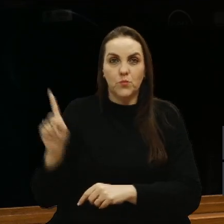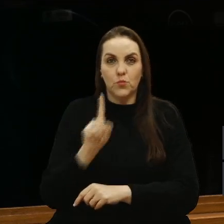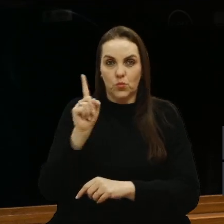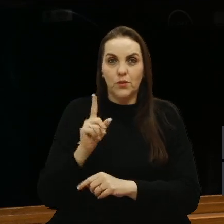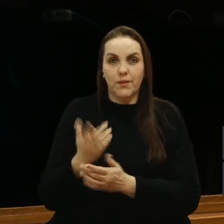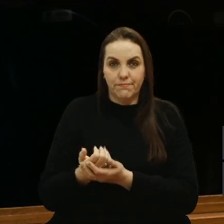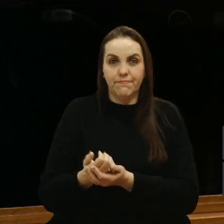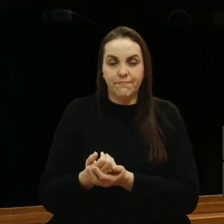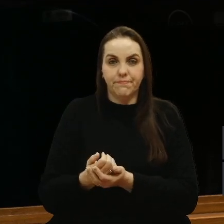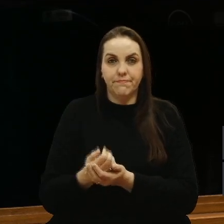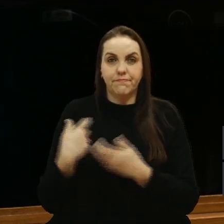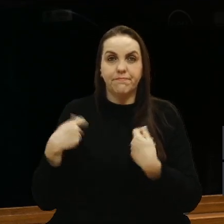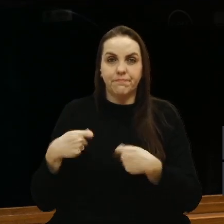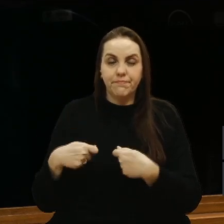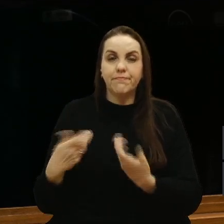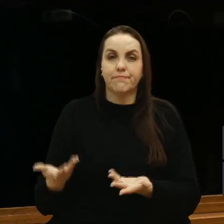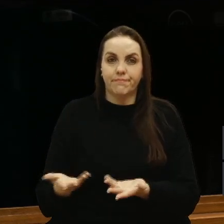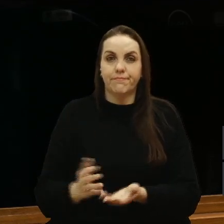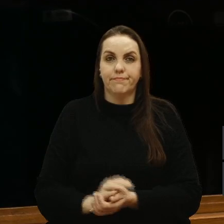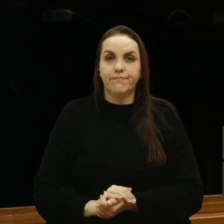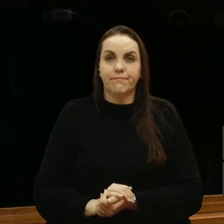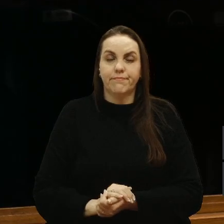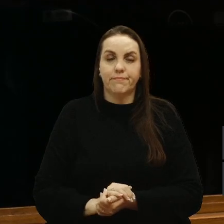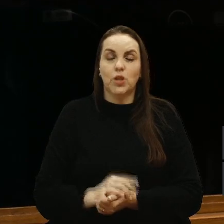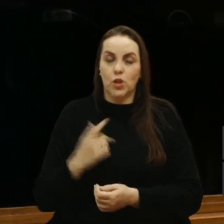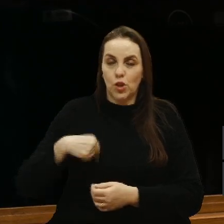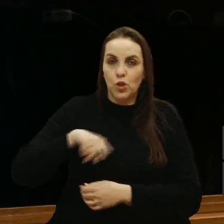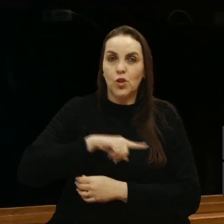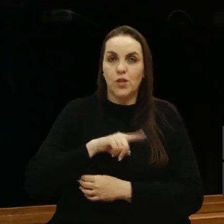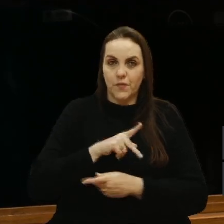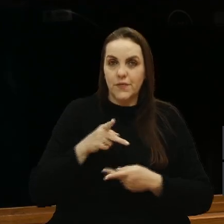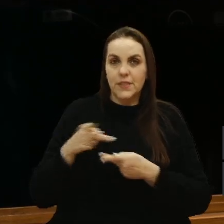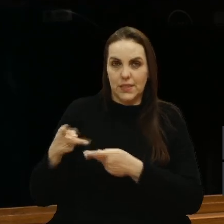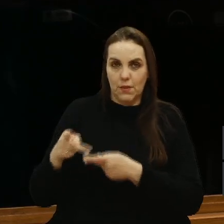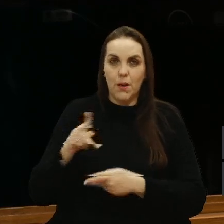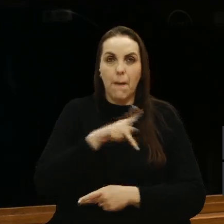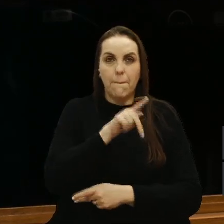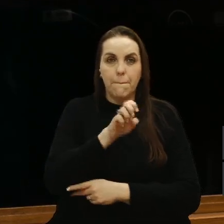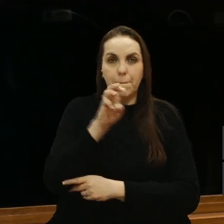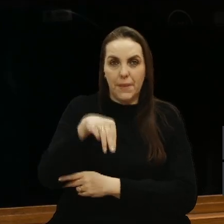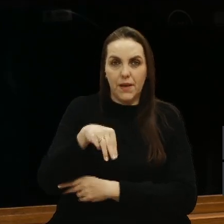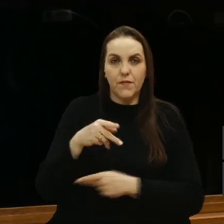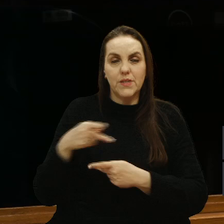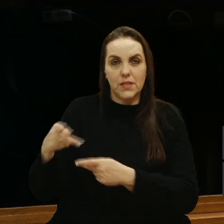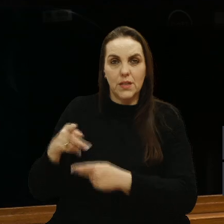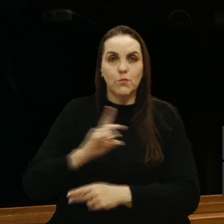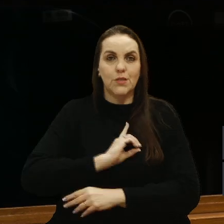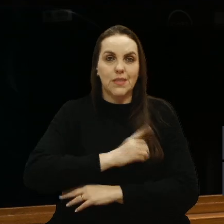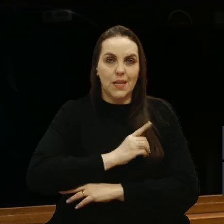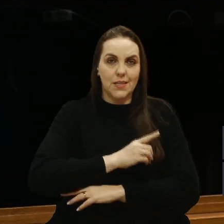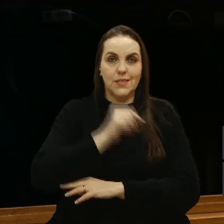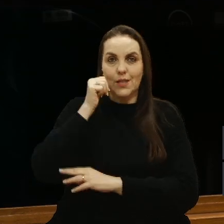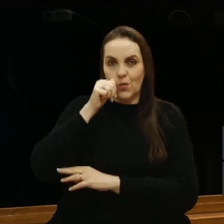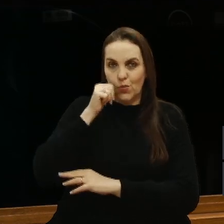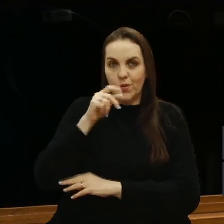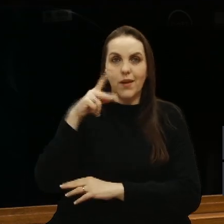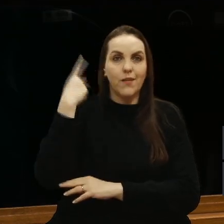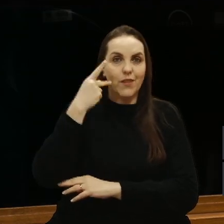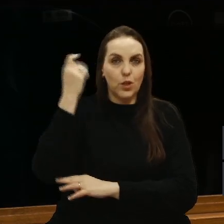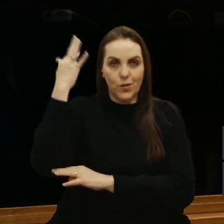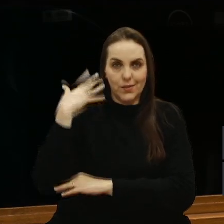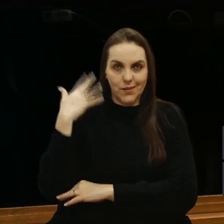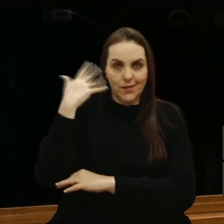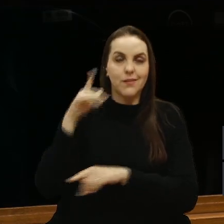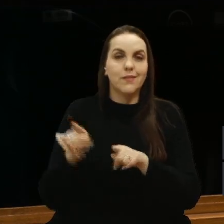mulheres que precisam, Nós visitamos, a PEN visitou na sexta-feira a Delegacia da Mulher, a vereadora Daiane também esteve presente. Nós